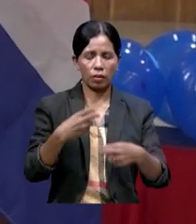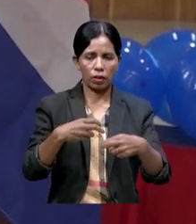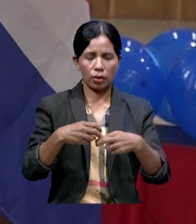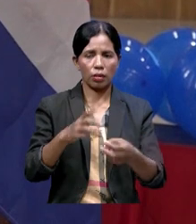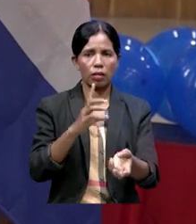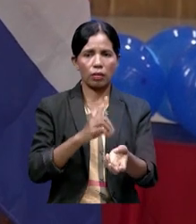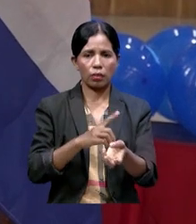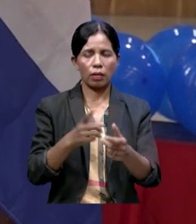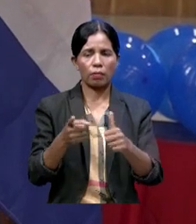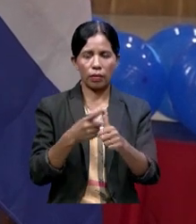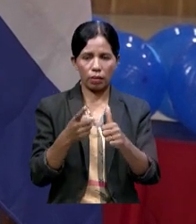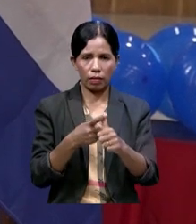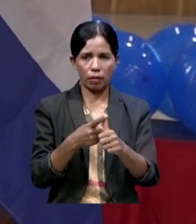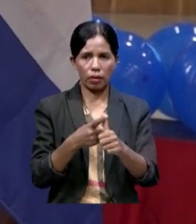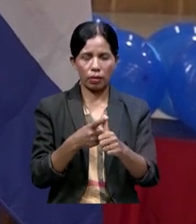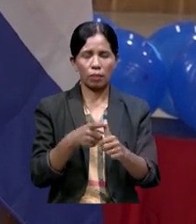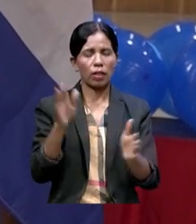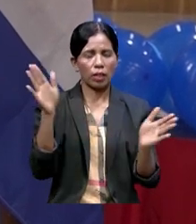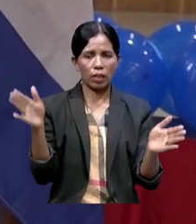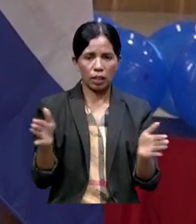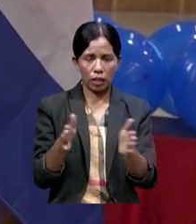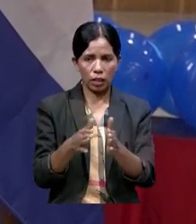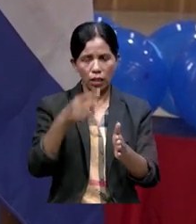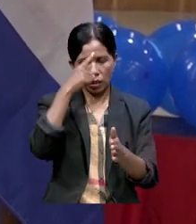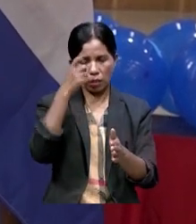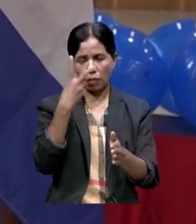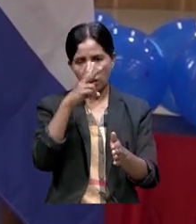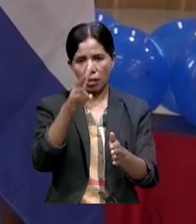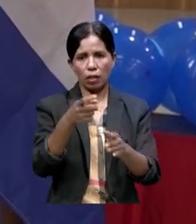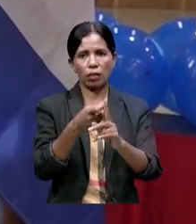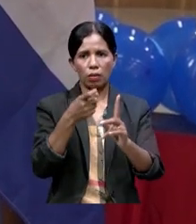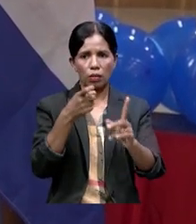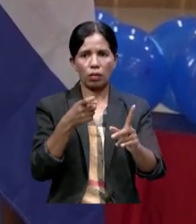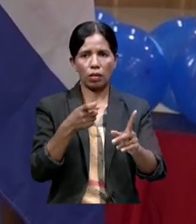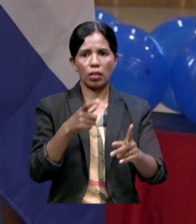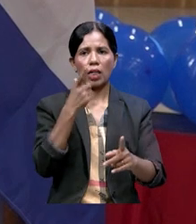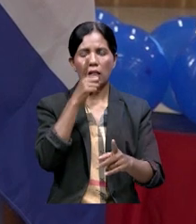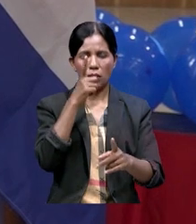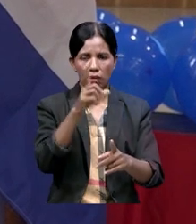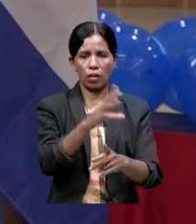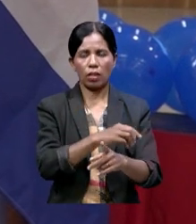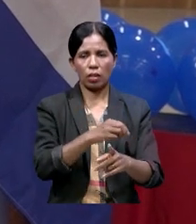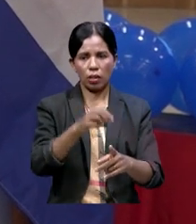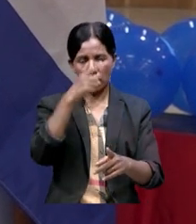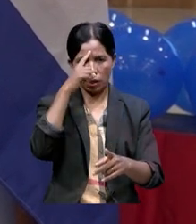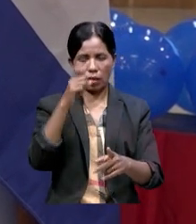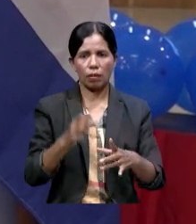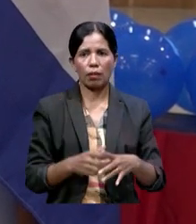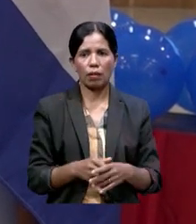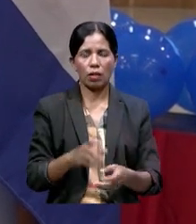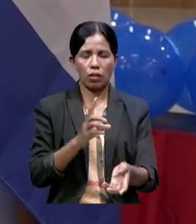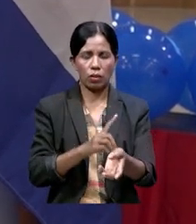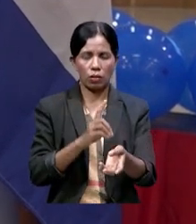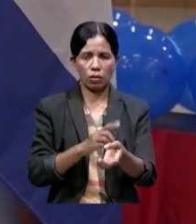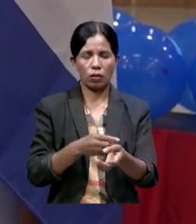ma primeiro ki cliu tamba hare de tu si a lingua tamba medis cubanos